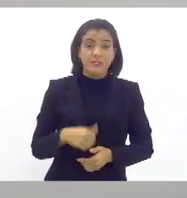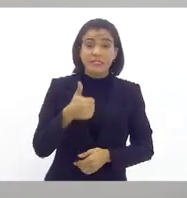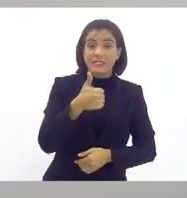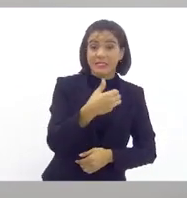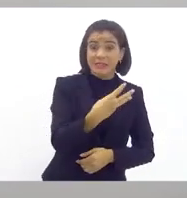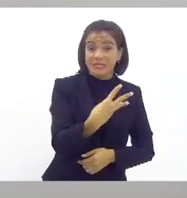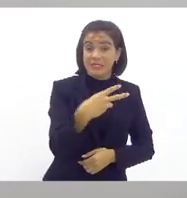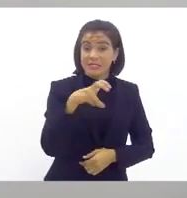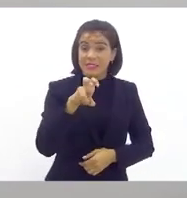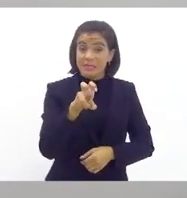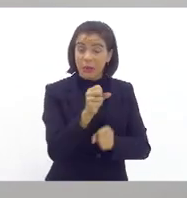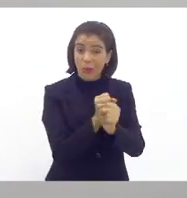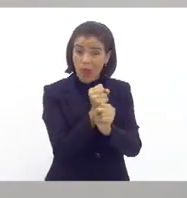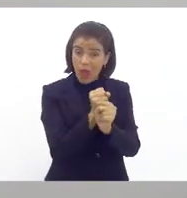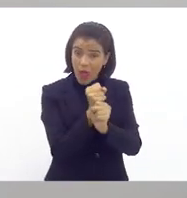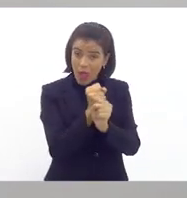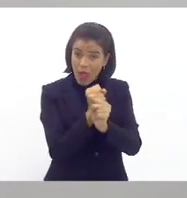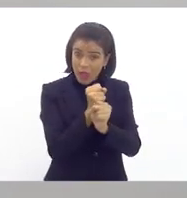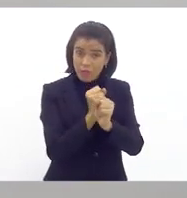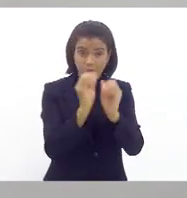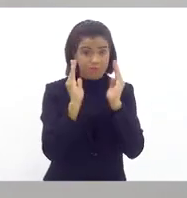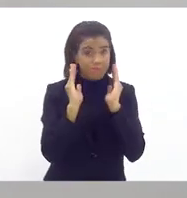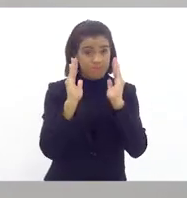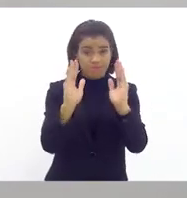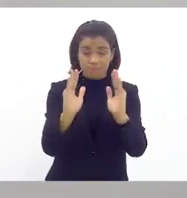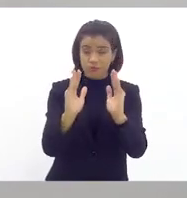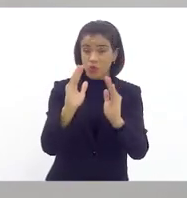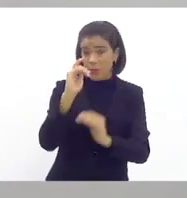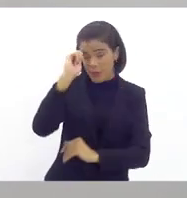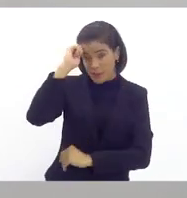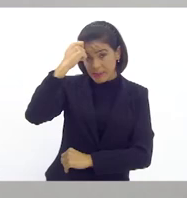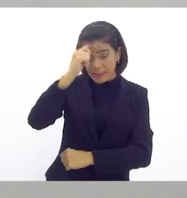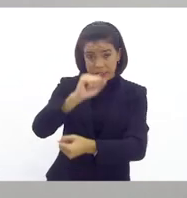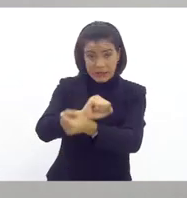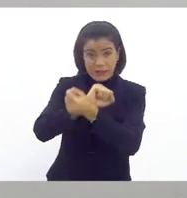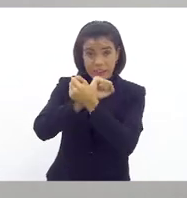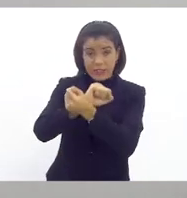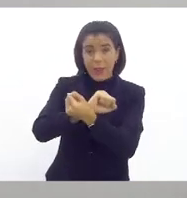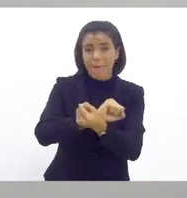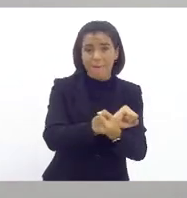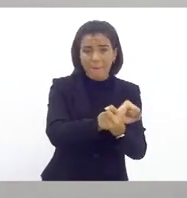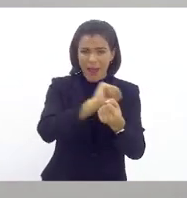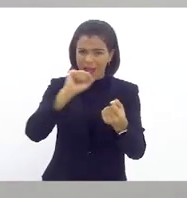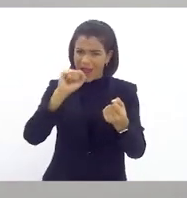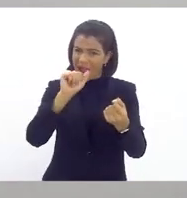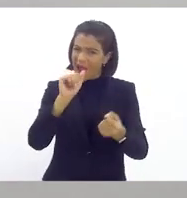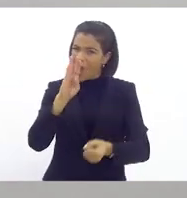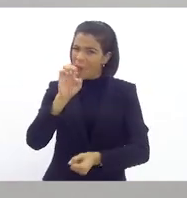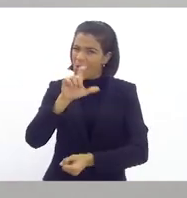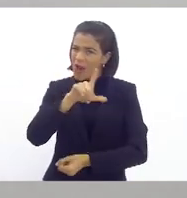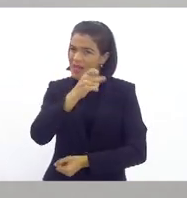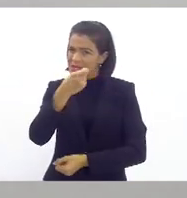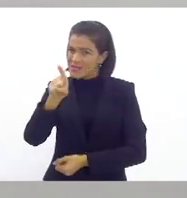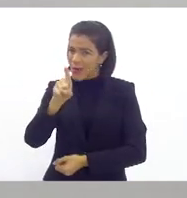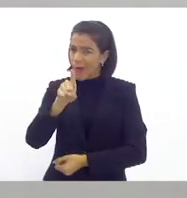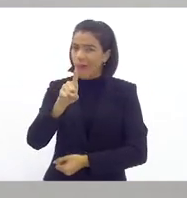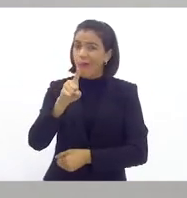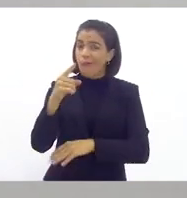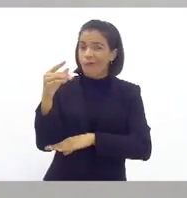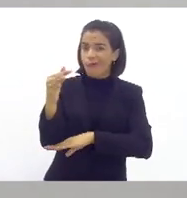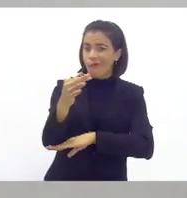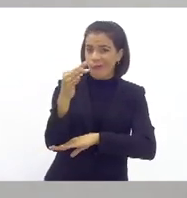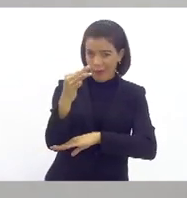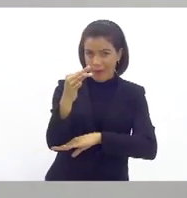anos, mais diretamente relacionados à escravidão negra, de fim da abolição, ou melhor, da abolição da escravatura de forma formal,